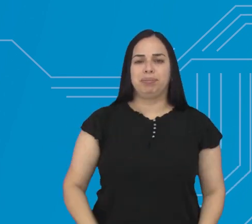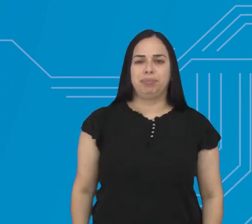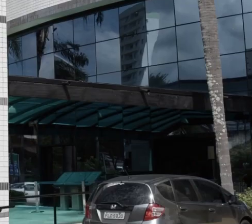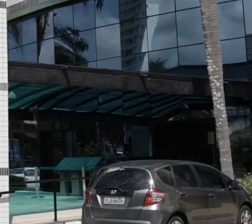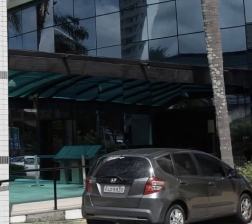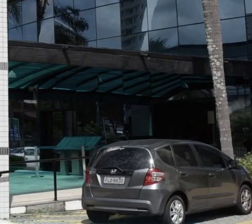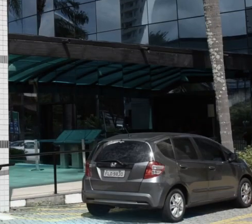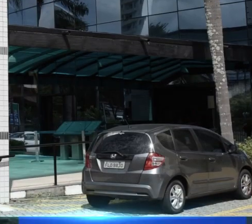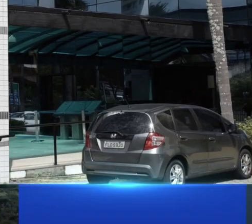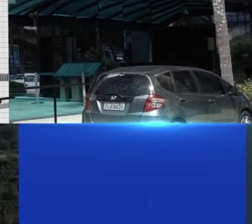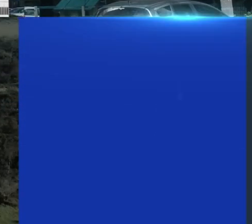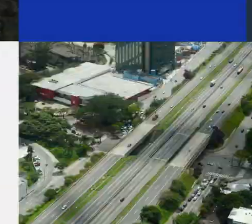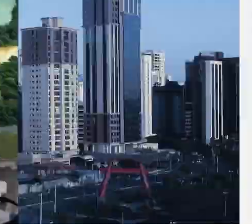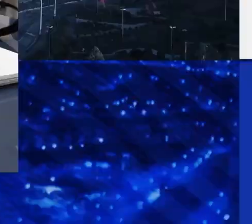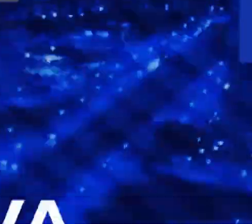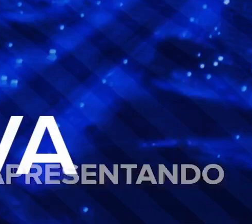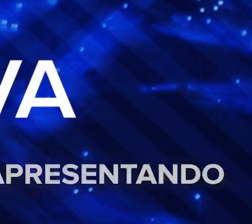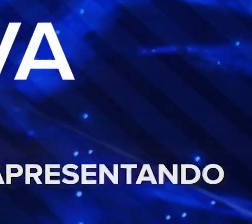já.